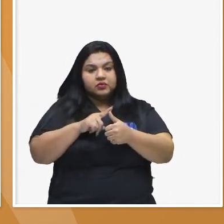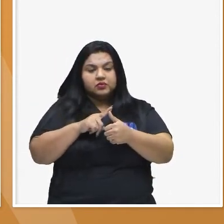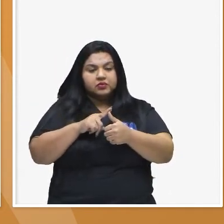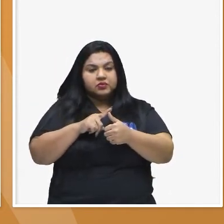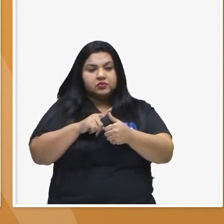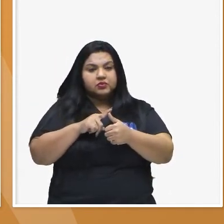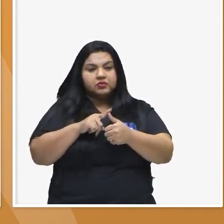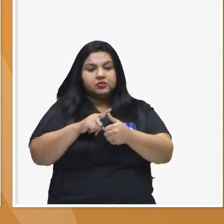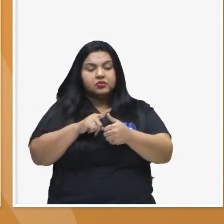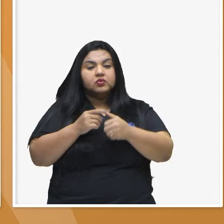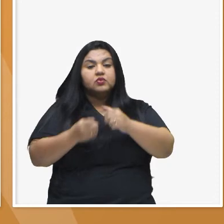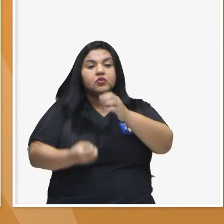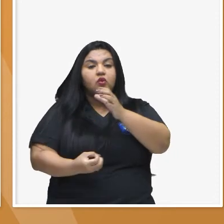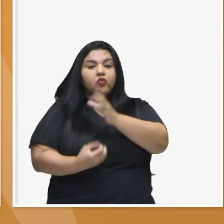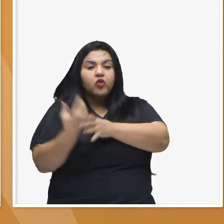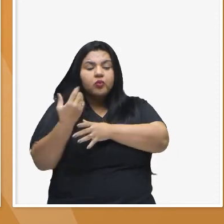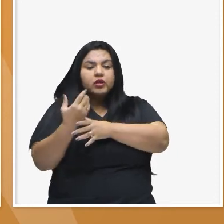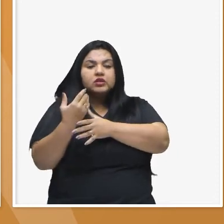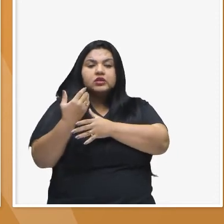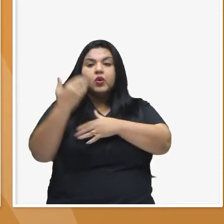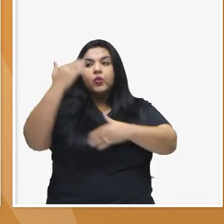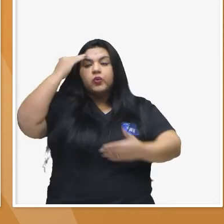falar da interpretação, né?